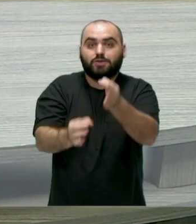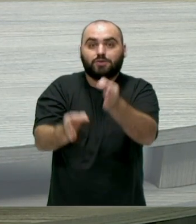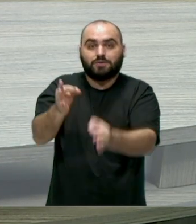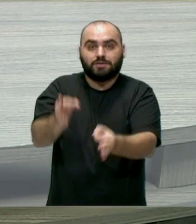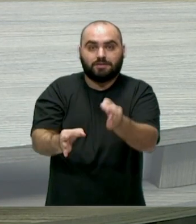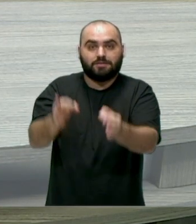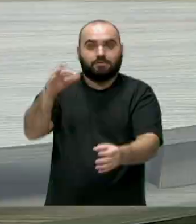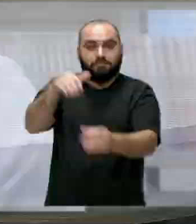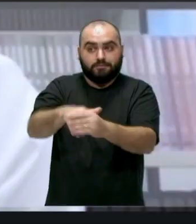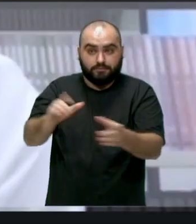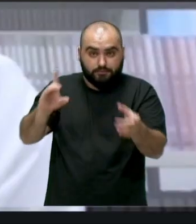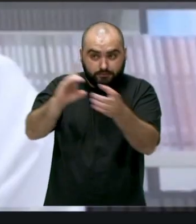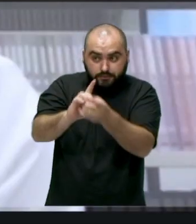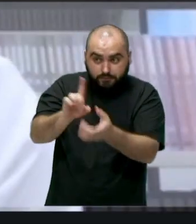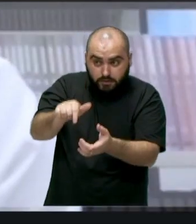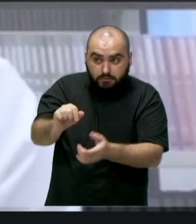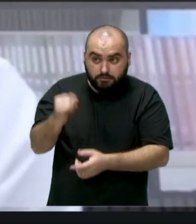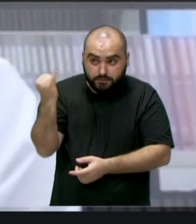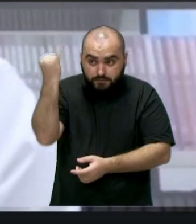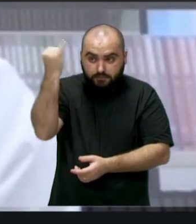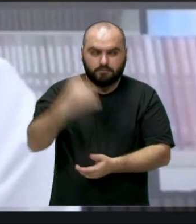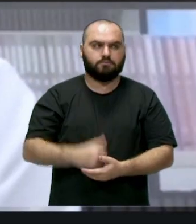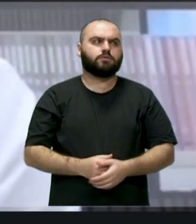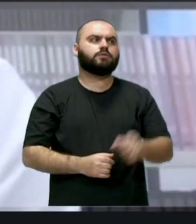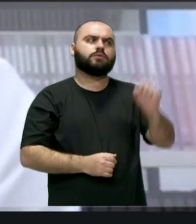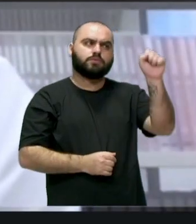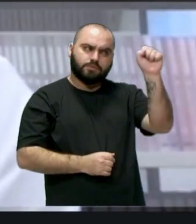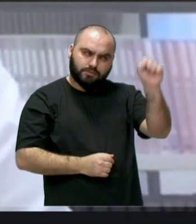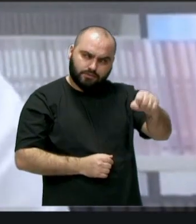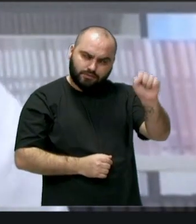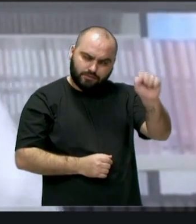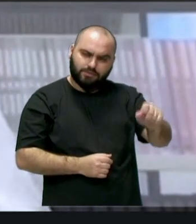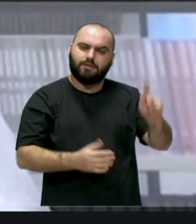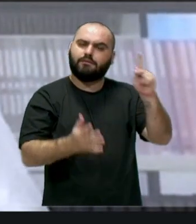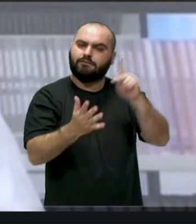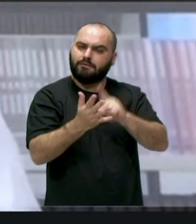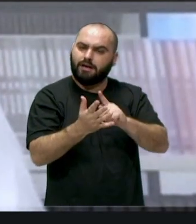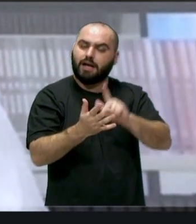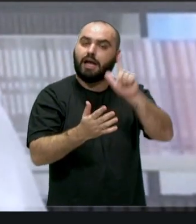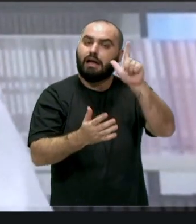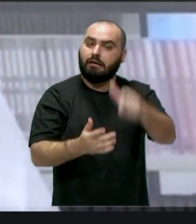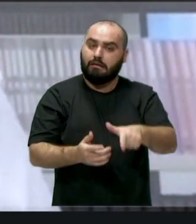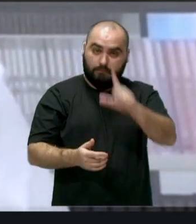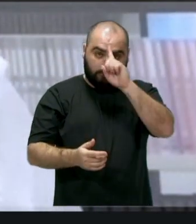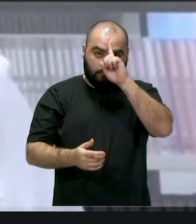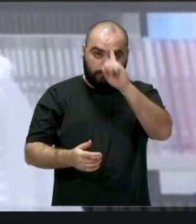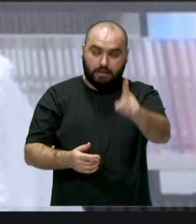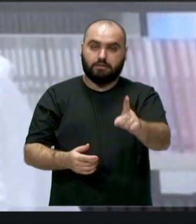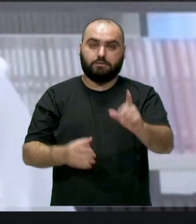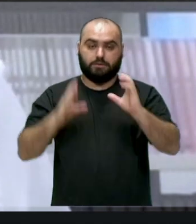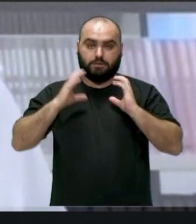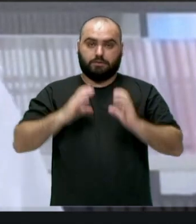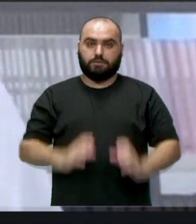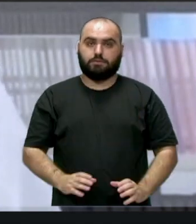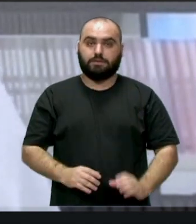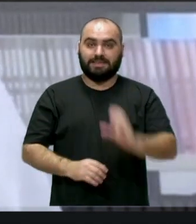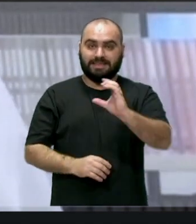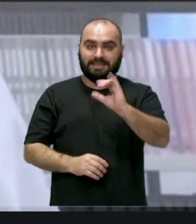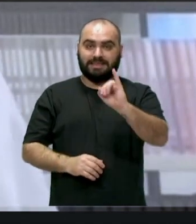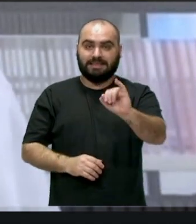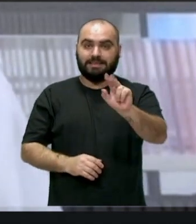promover a democracia. Exatamente, na verdade isso é um dever de cidadão, é um dever cívico que